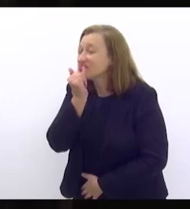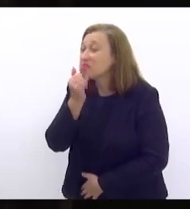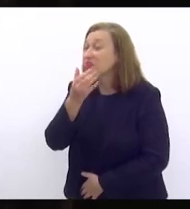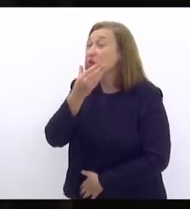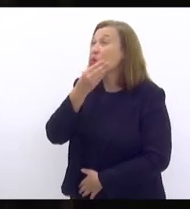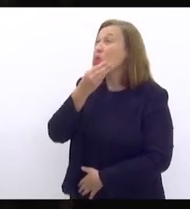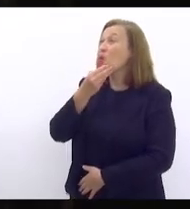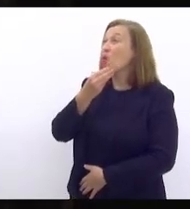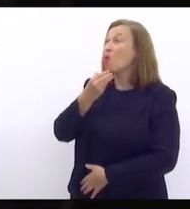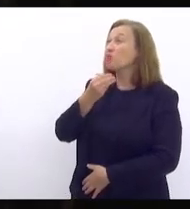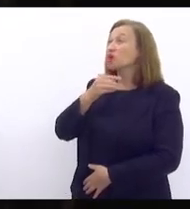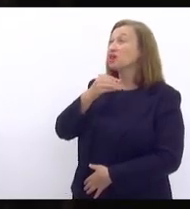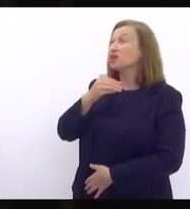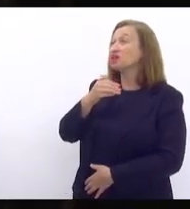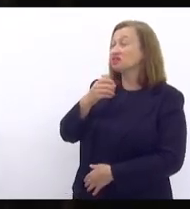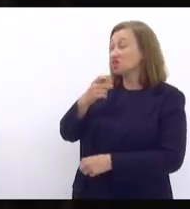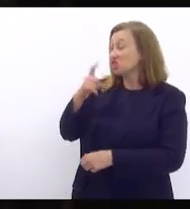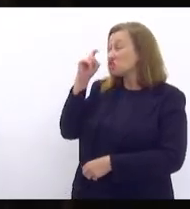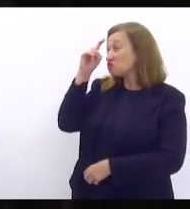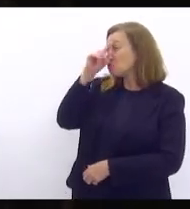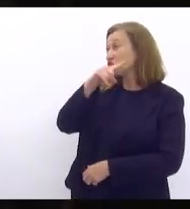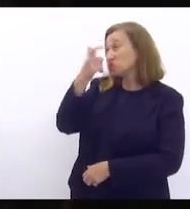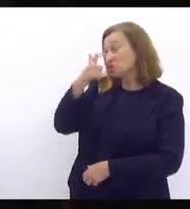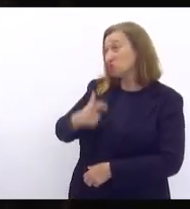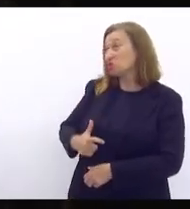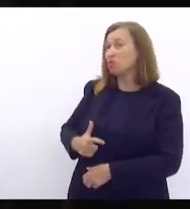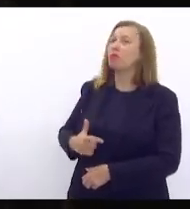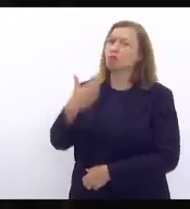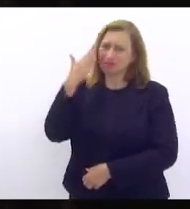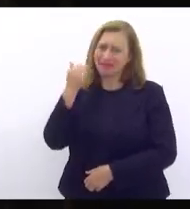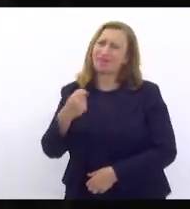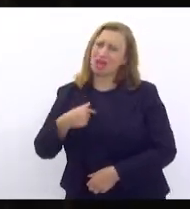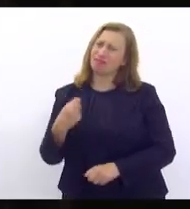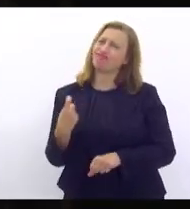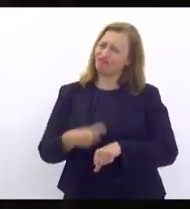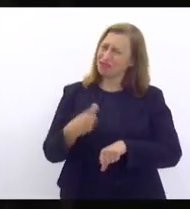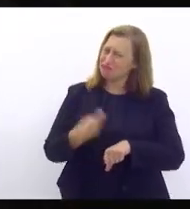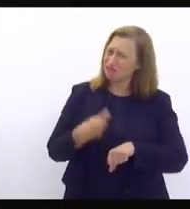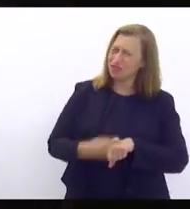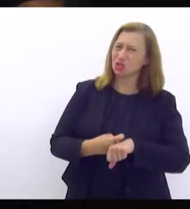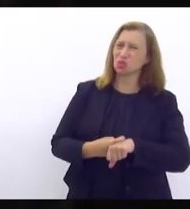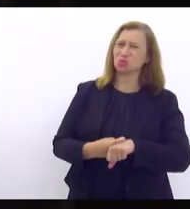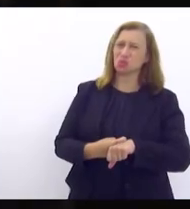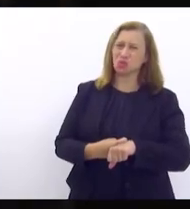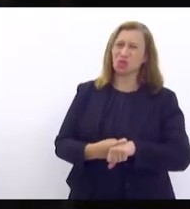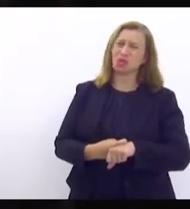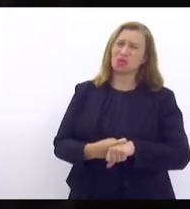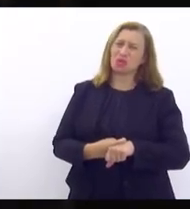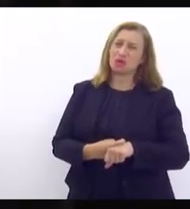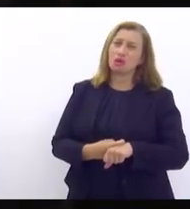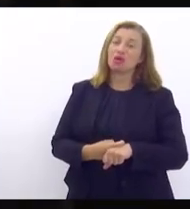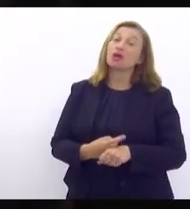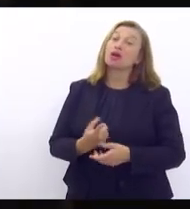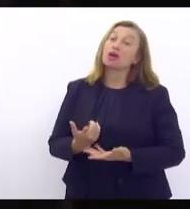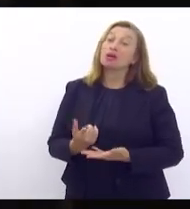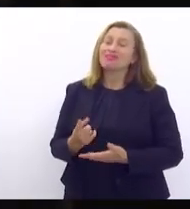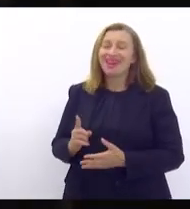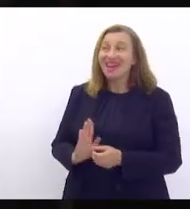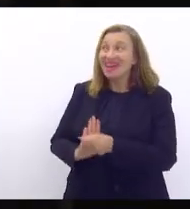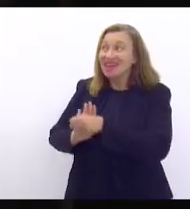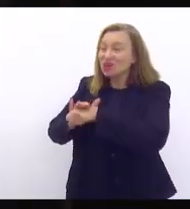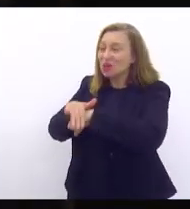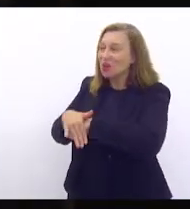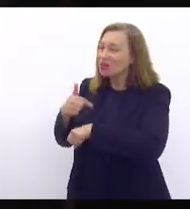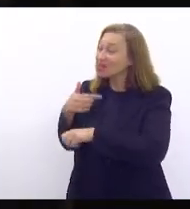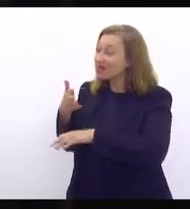homem grosso, porque eu sabia que era uma topeira, né? Homem de coração fechado, e ali naquela noite cheguei